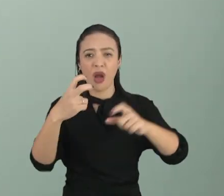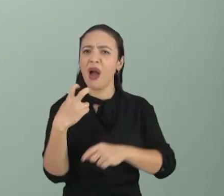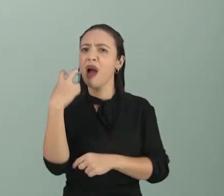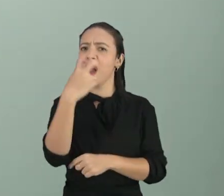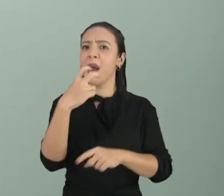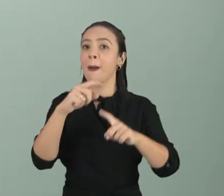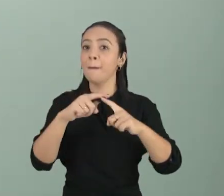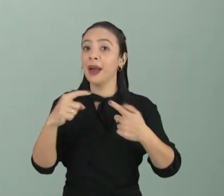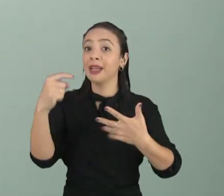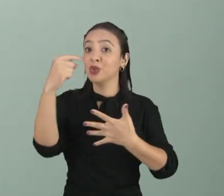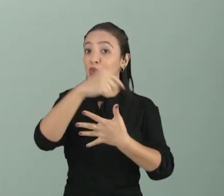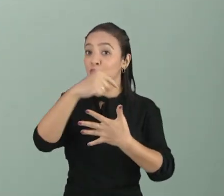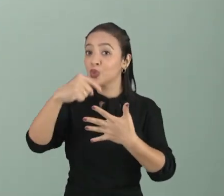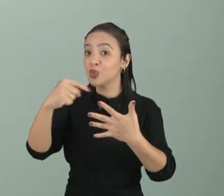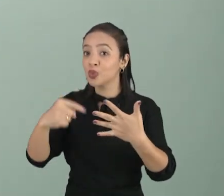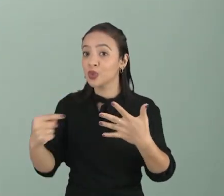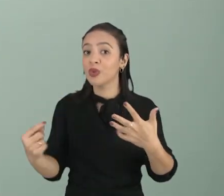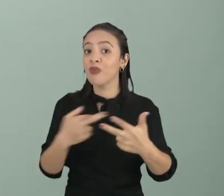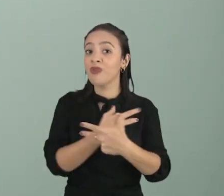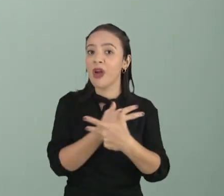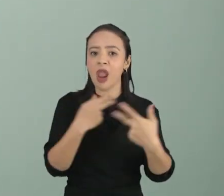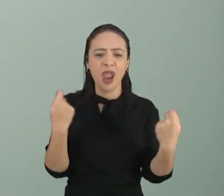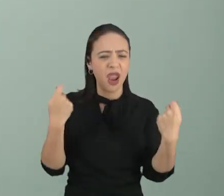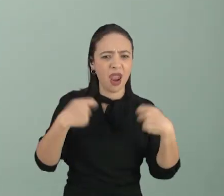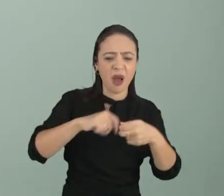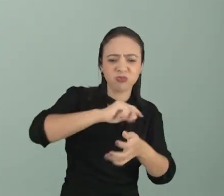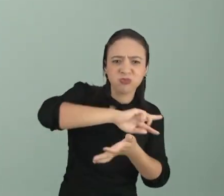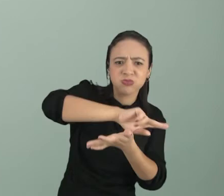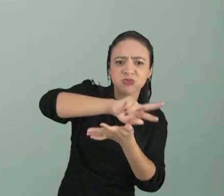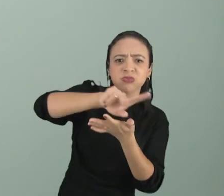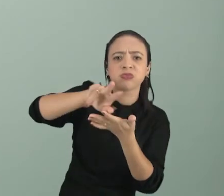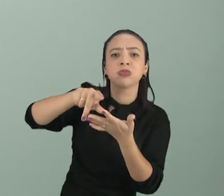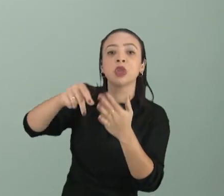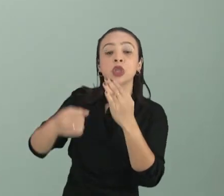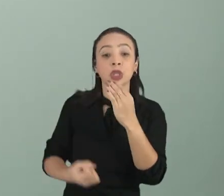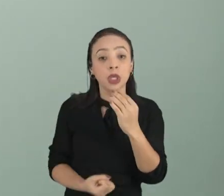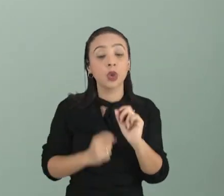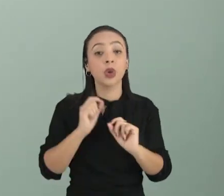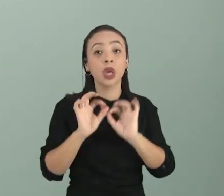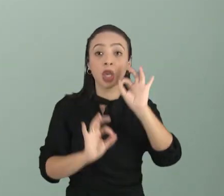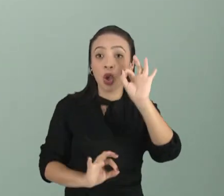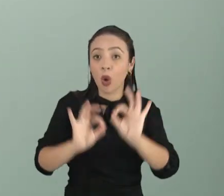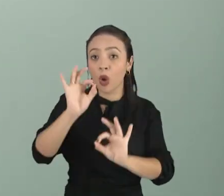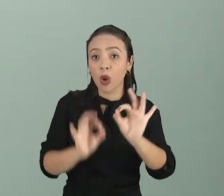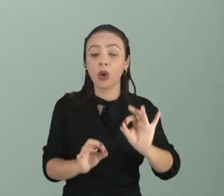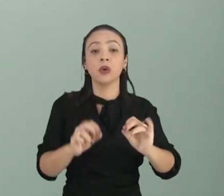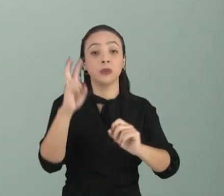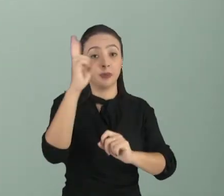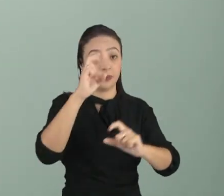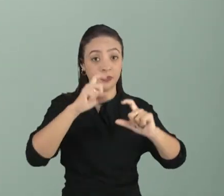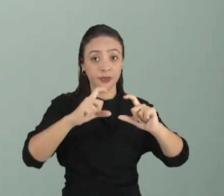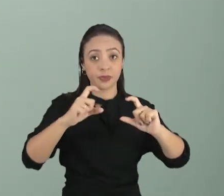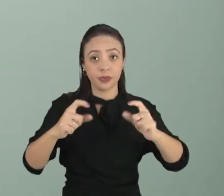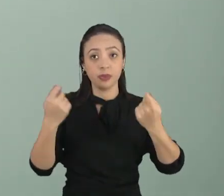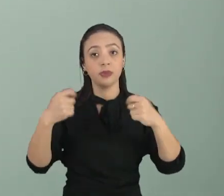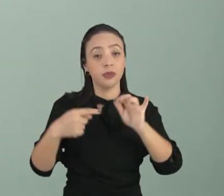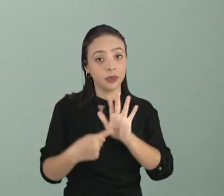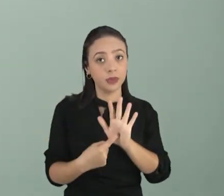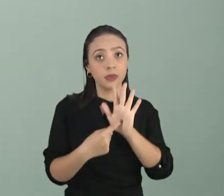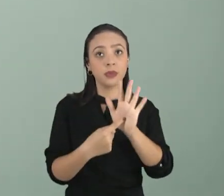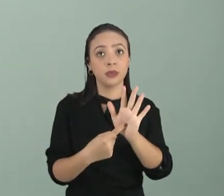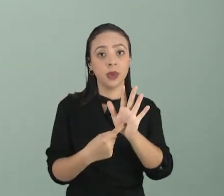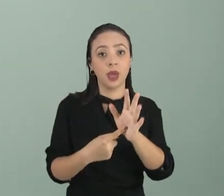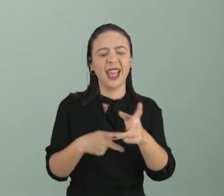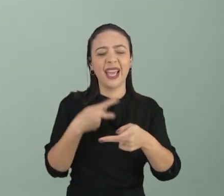os elementos multimodais, esses elementos que formam as histórias em quadrinhos, vão indicar que